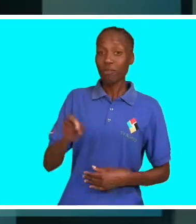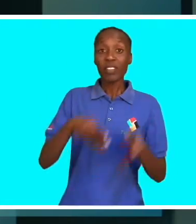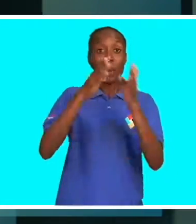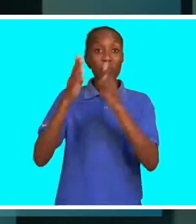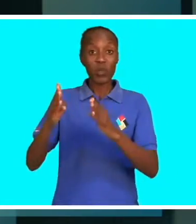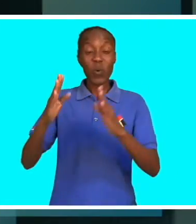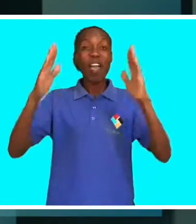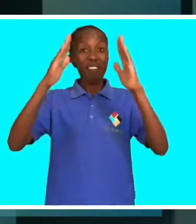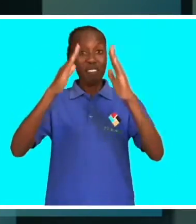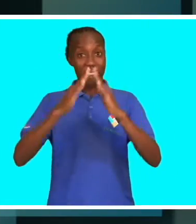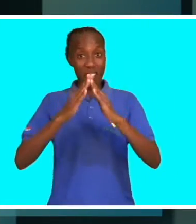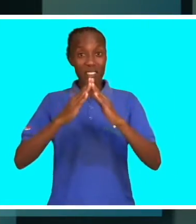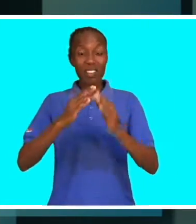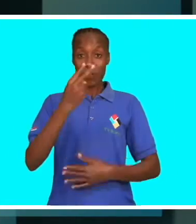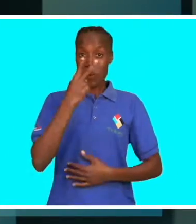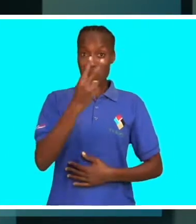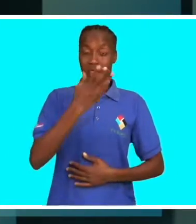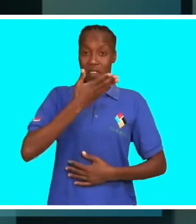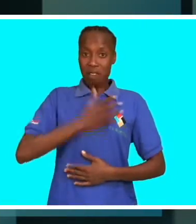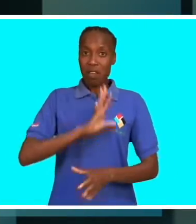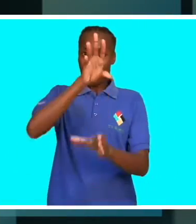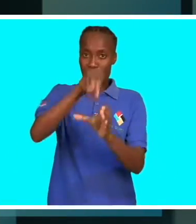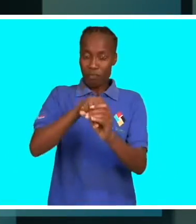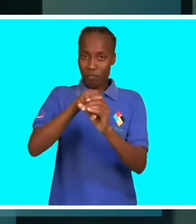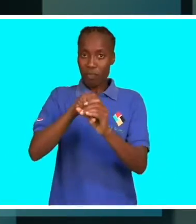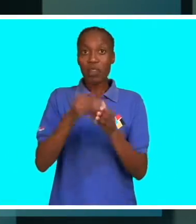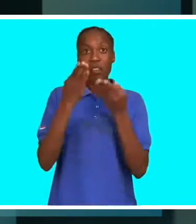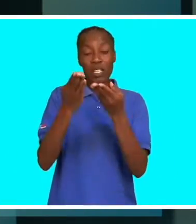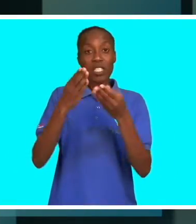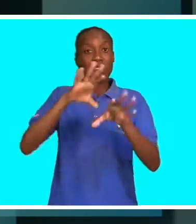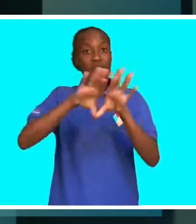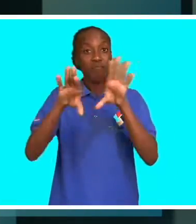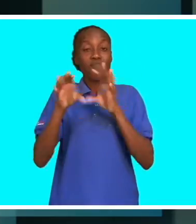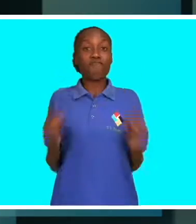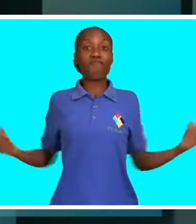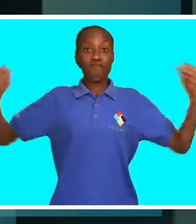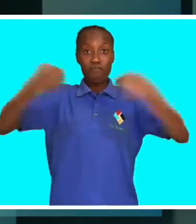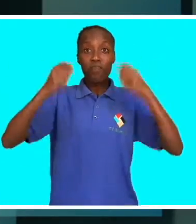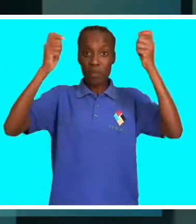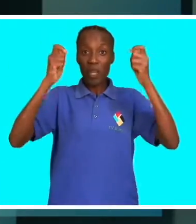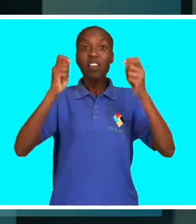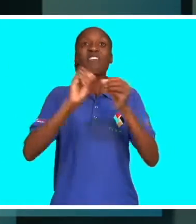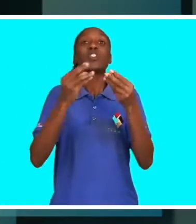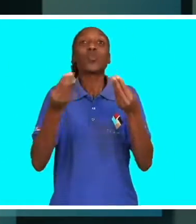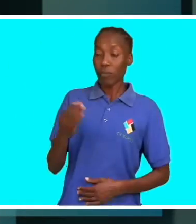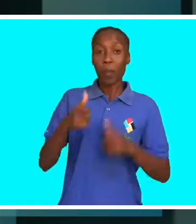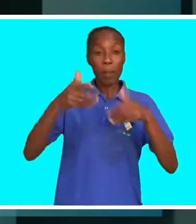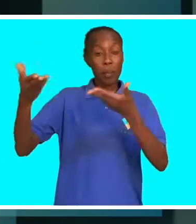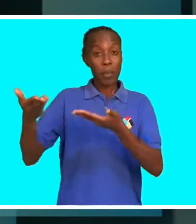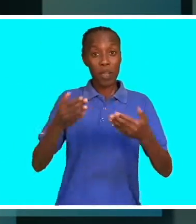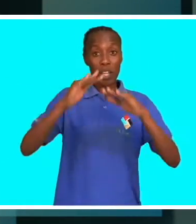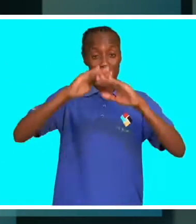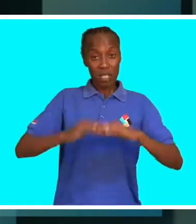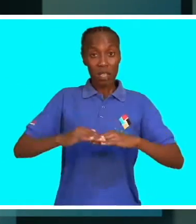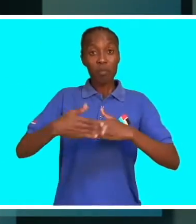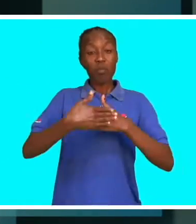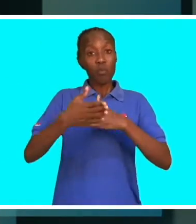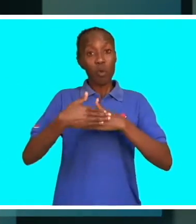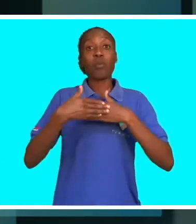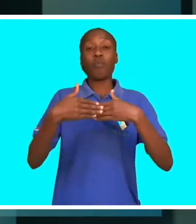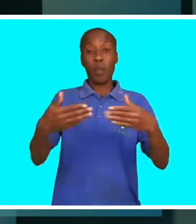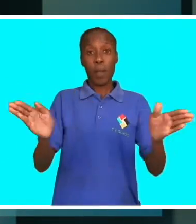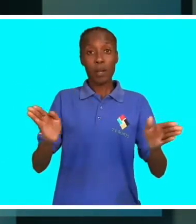Para aquelas pessoas que estão ali em casa, que não estão a acompanhar, gostaria de fazer parte desta campanha agasalho. Como é que podem fazer? É muito bem-vindo. Nós